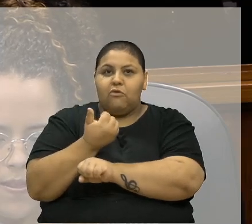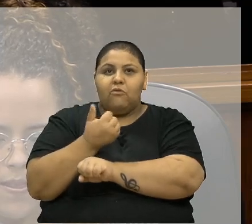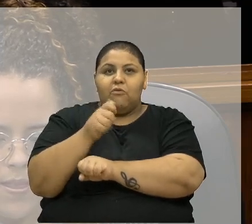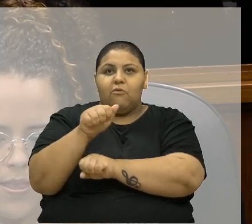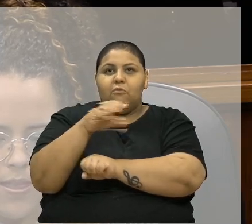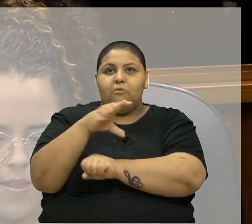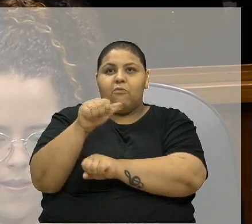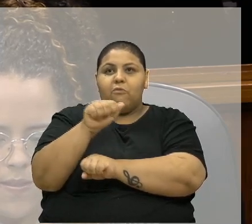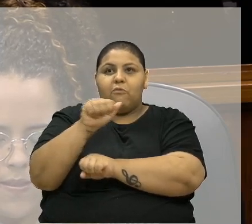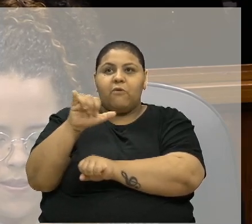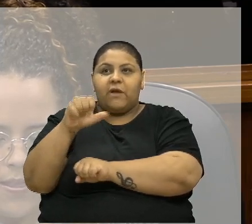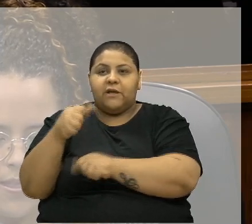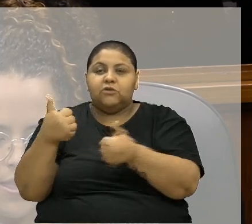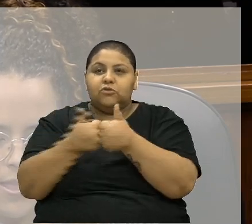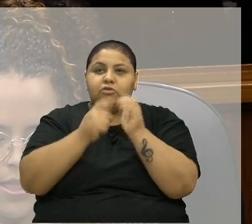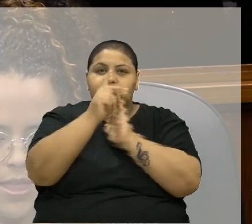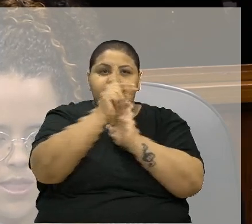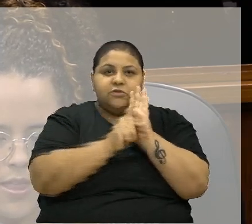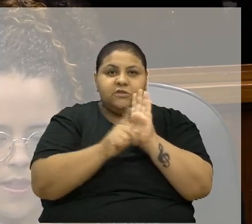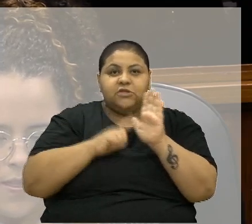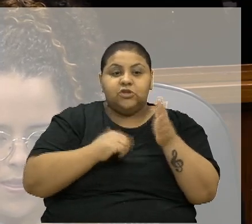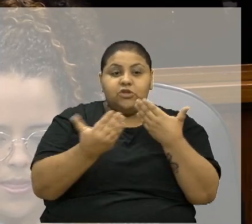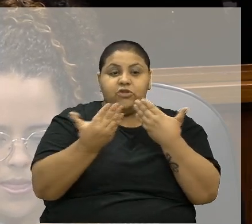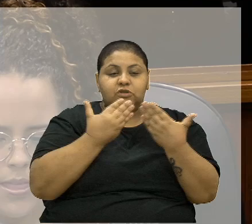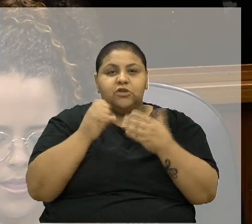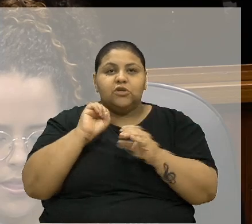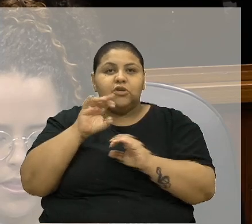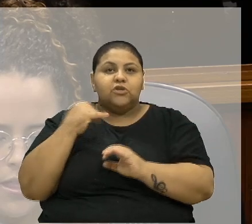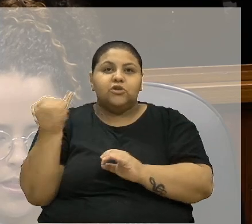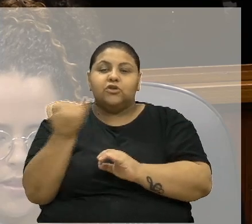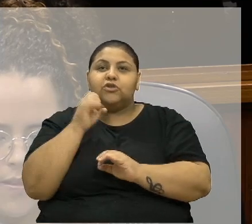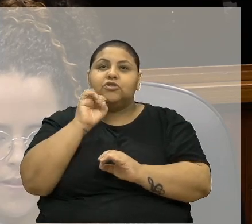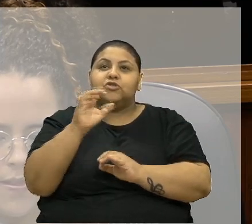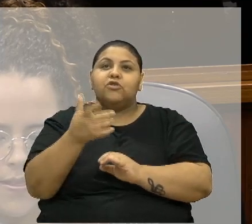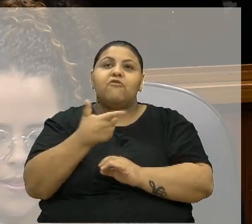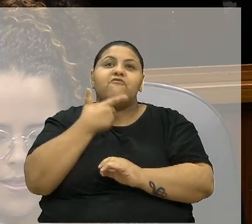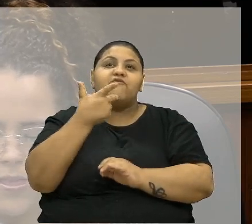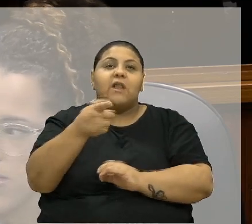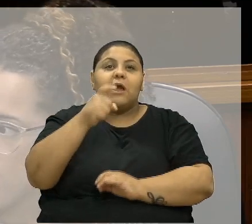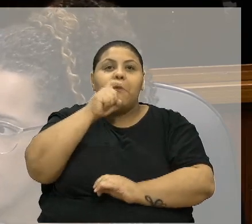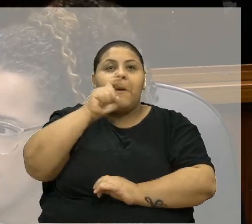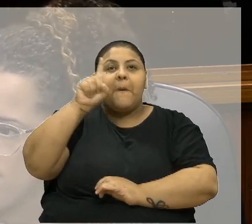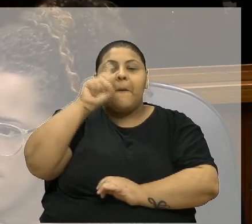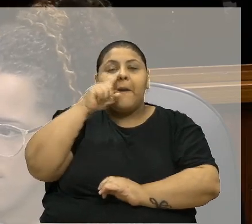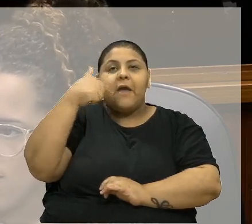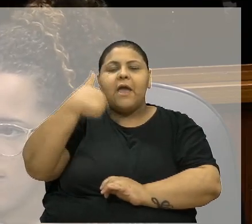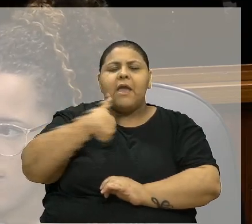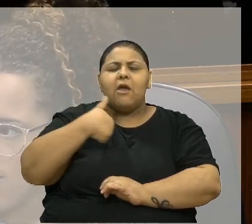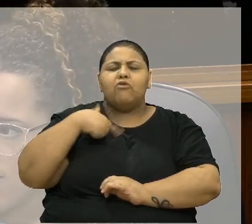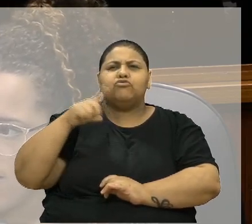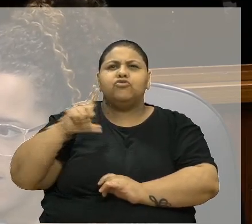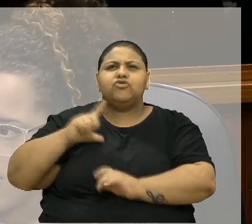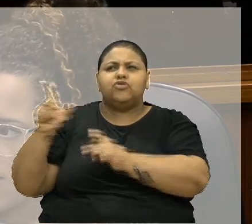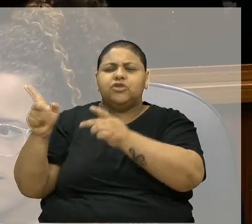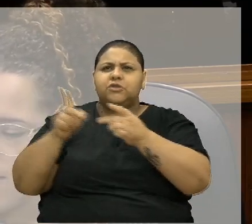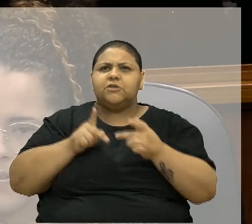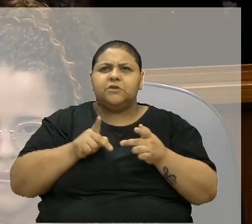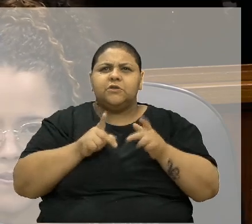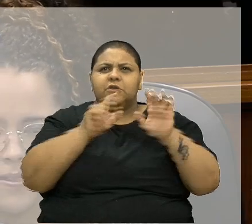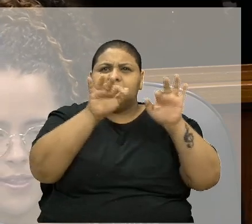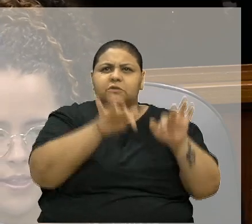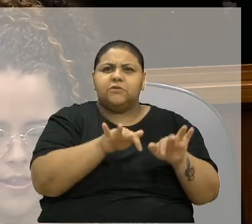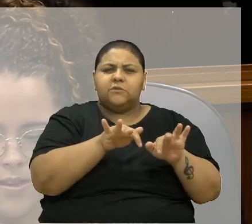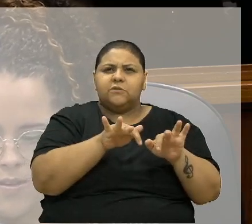tiver alguma dúvida sobre a importância, é só falar com as mães e os pais. Eu tive lá no final